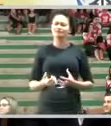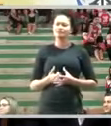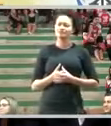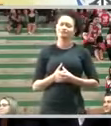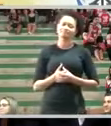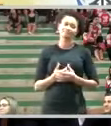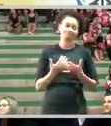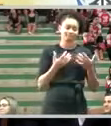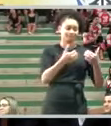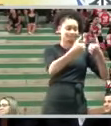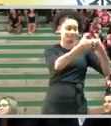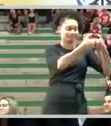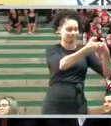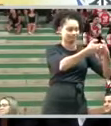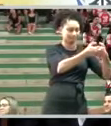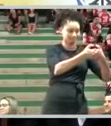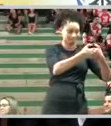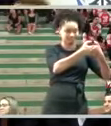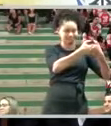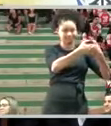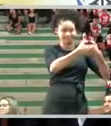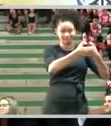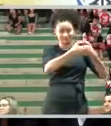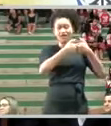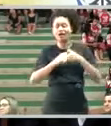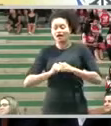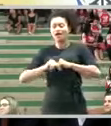A arca saiu de Israel com morte.